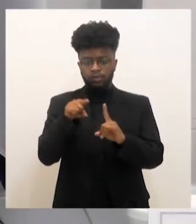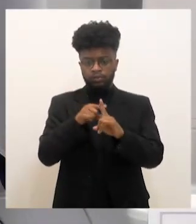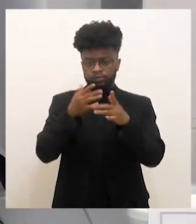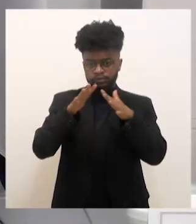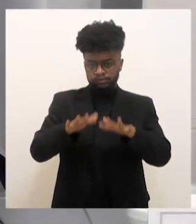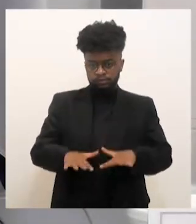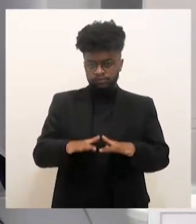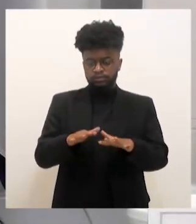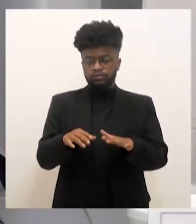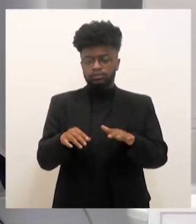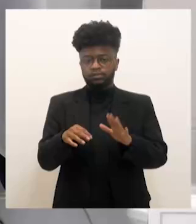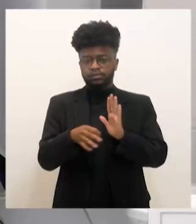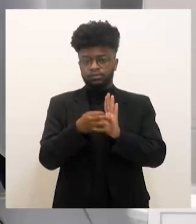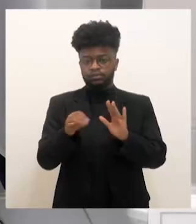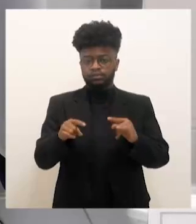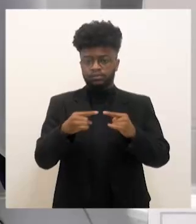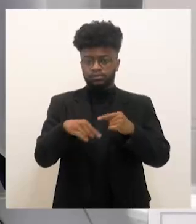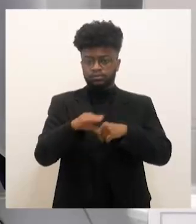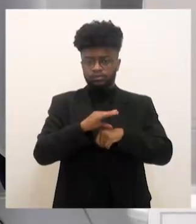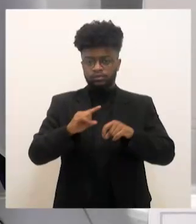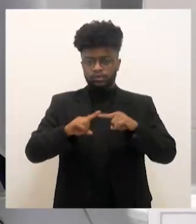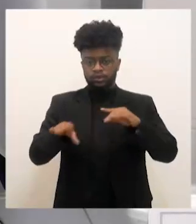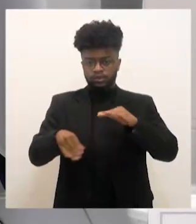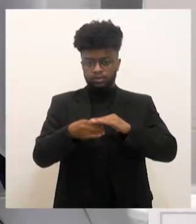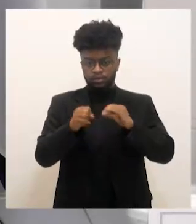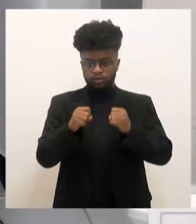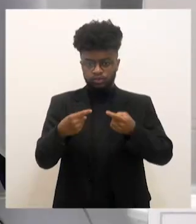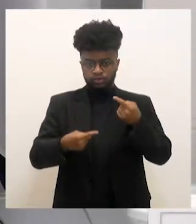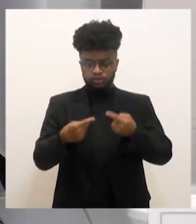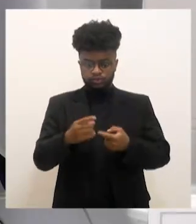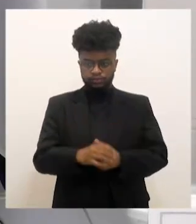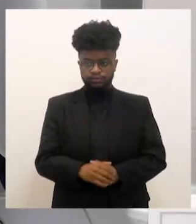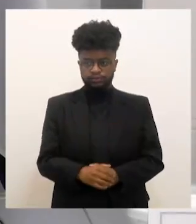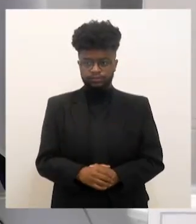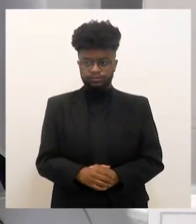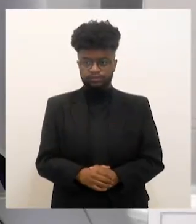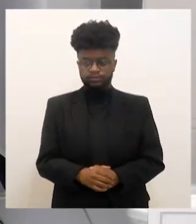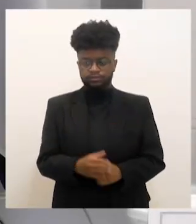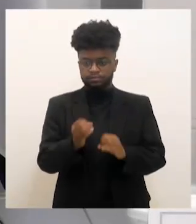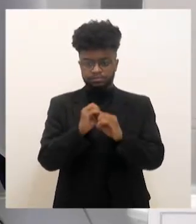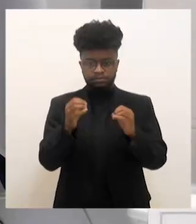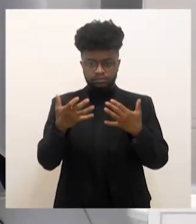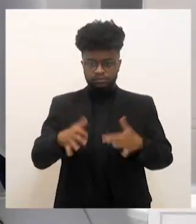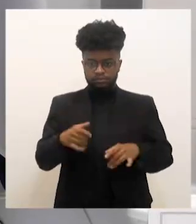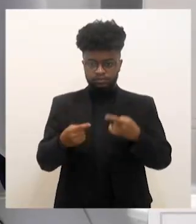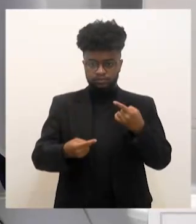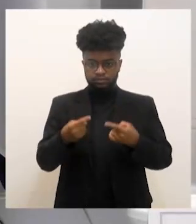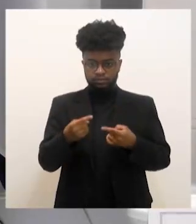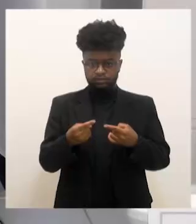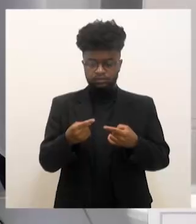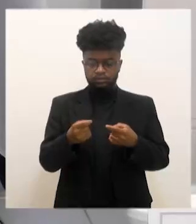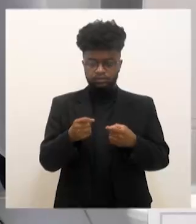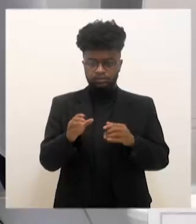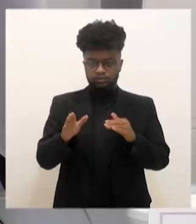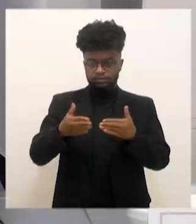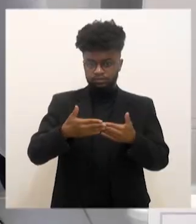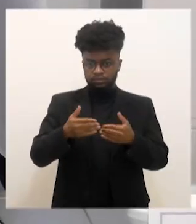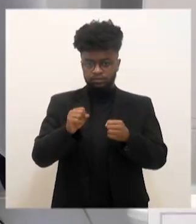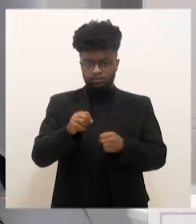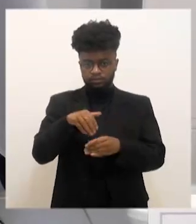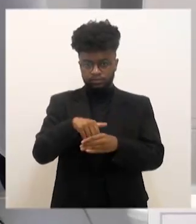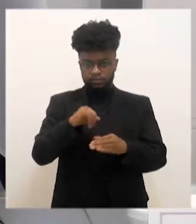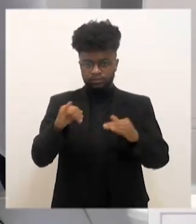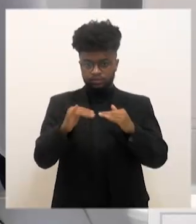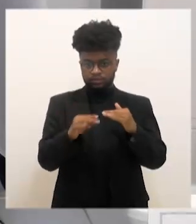Parecer pela constitucionalidade com emendas. Em discussão. Não havendo quem queira discutir, encerrada a discussão e votação, os